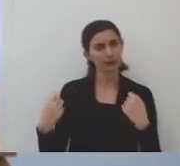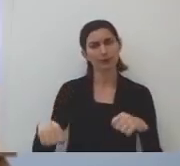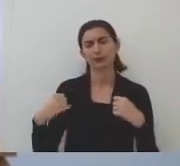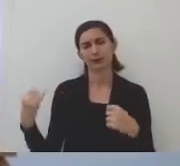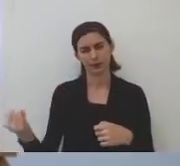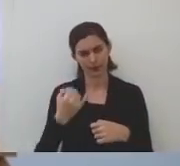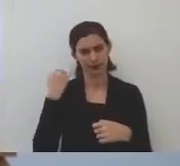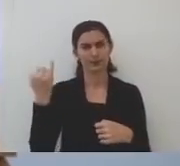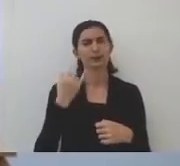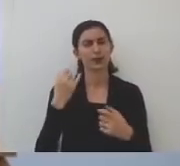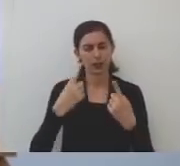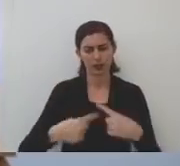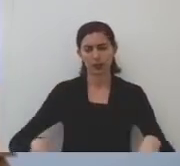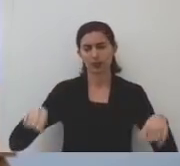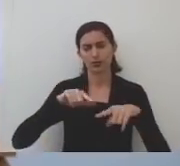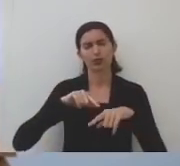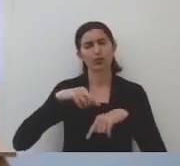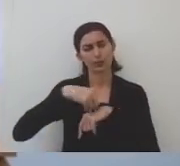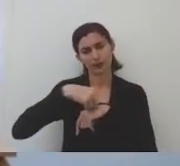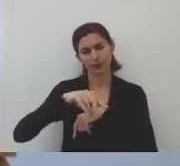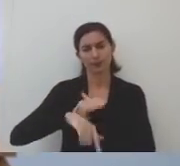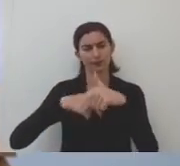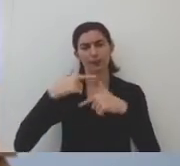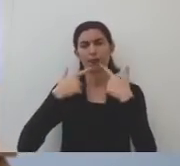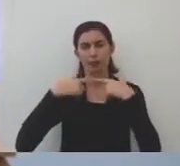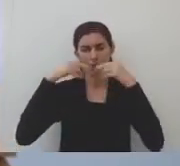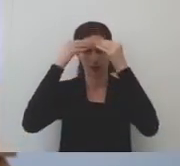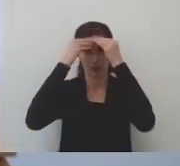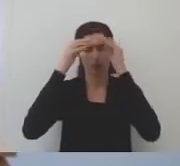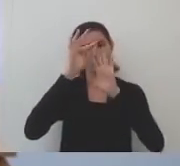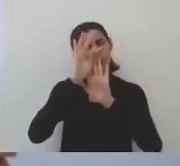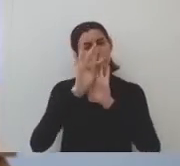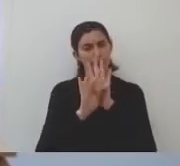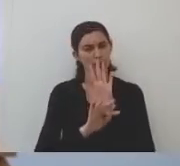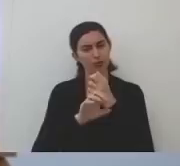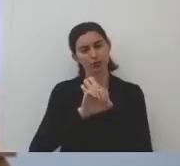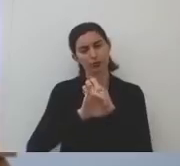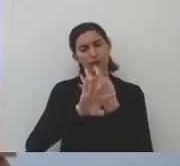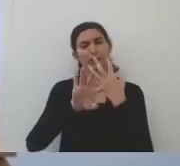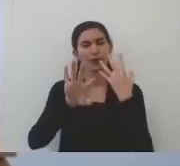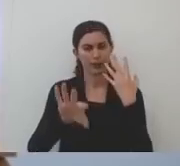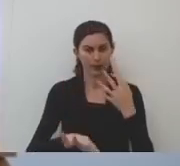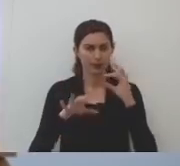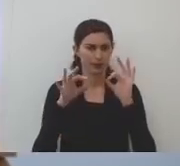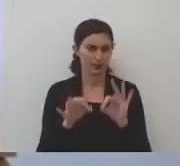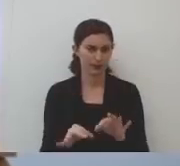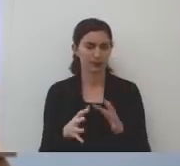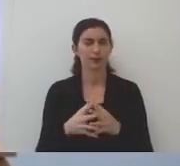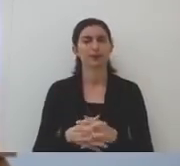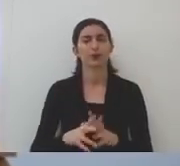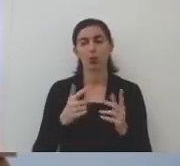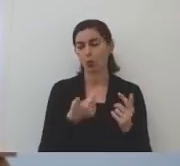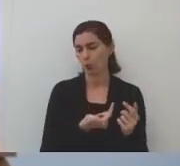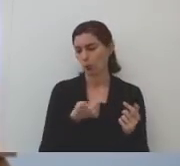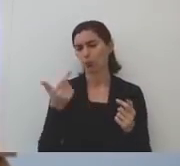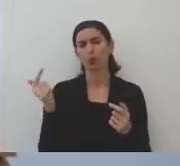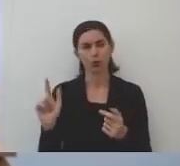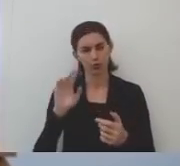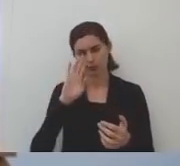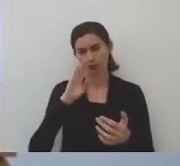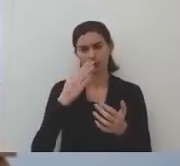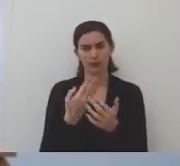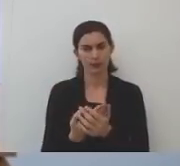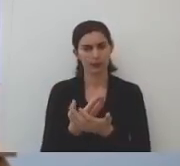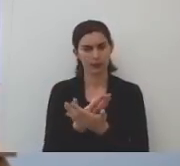imprescindível para a gente trabalhar nessa linguagem em textos em EAD, certo? Um outro ponto, eu acredito